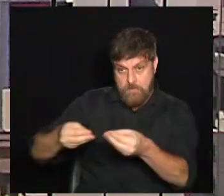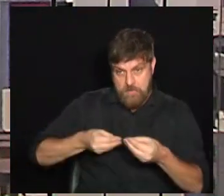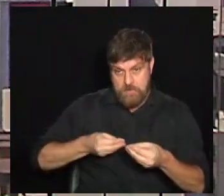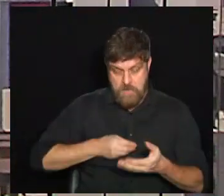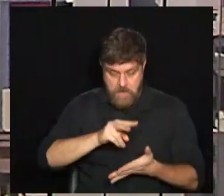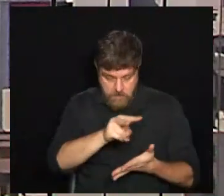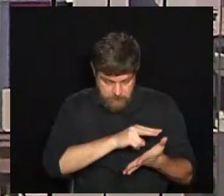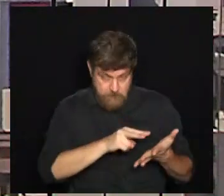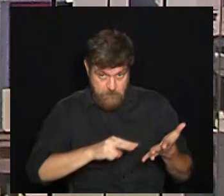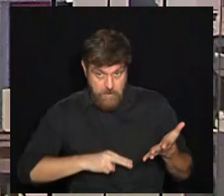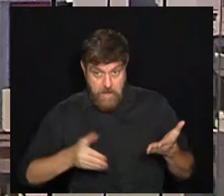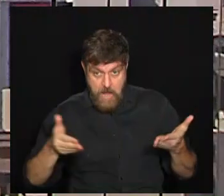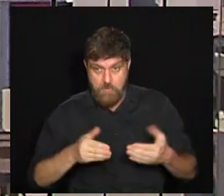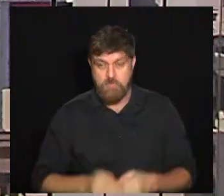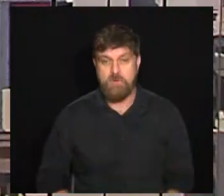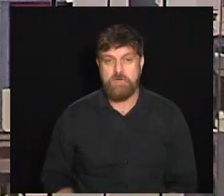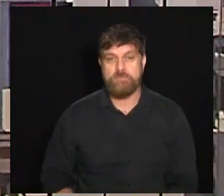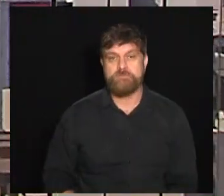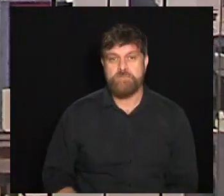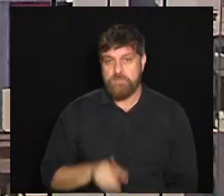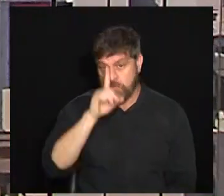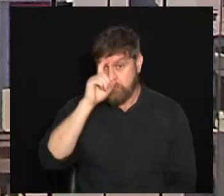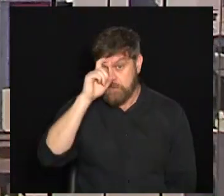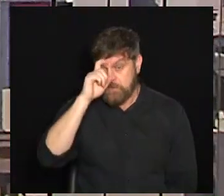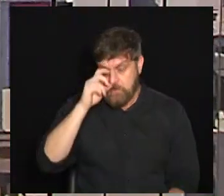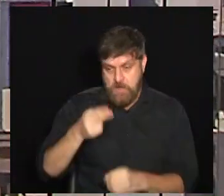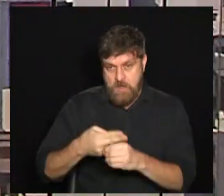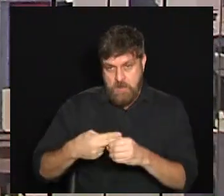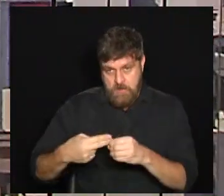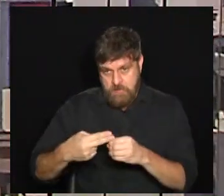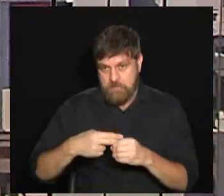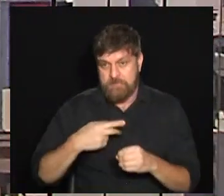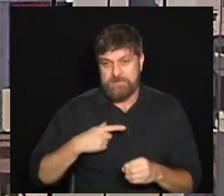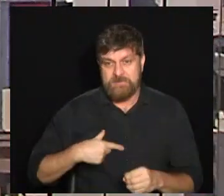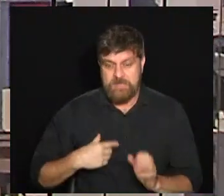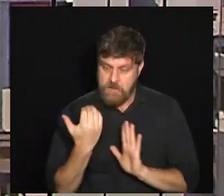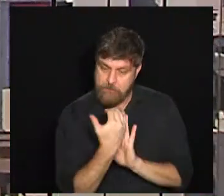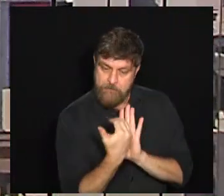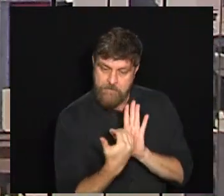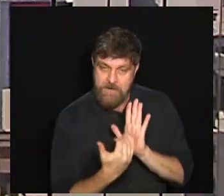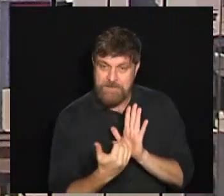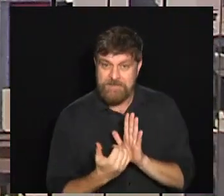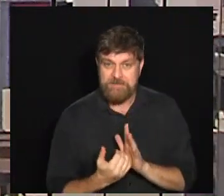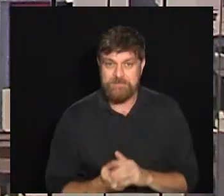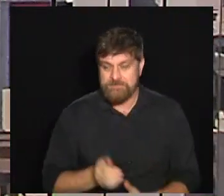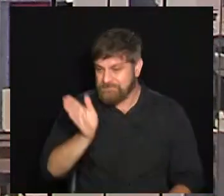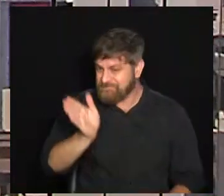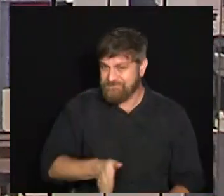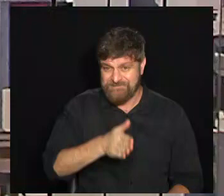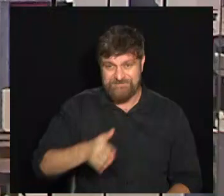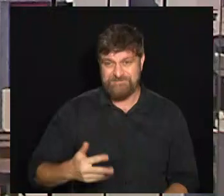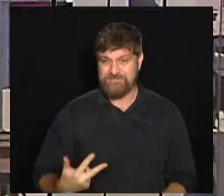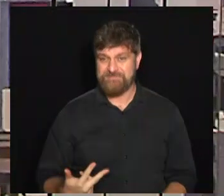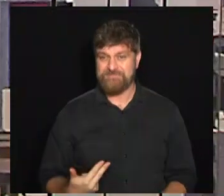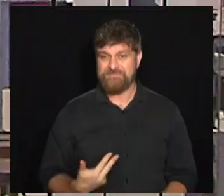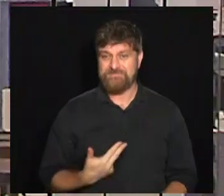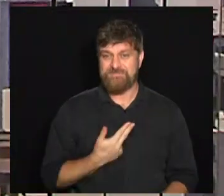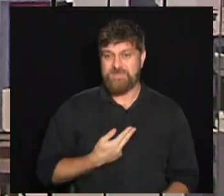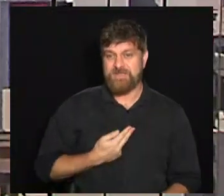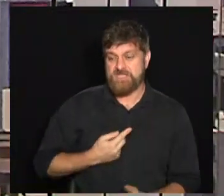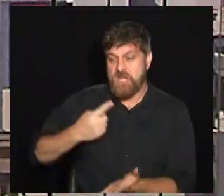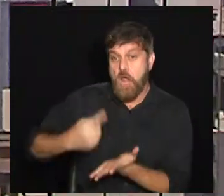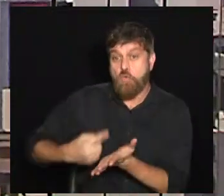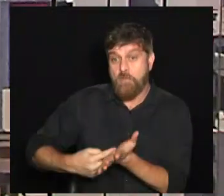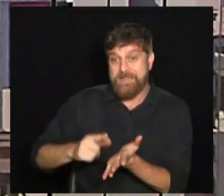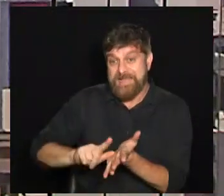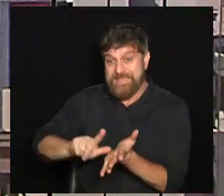com vocês. O HC da Unicamp está com um plano de contingência e suspende todas as cirurgias